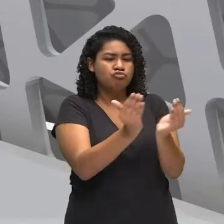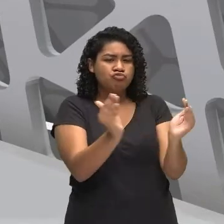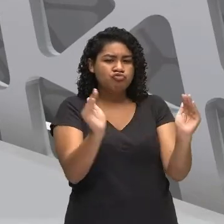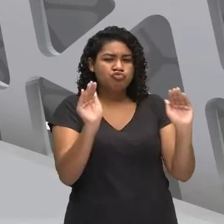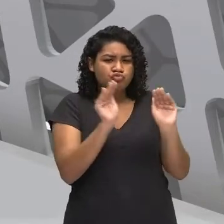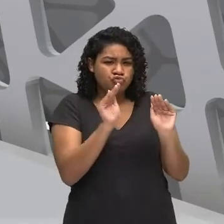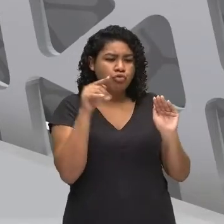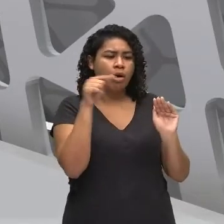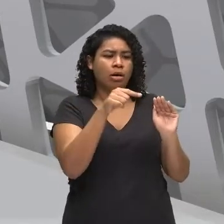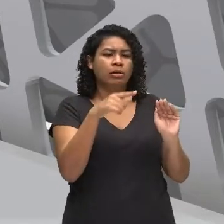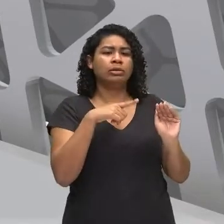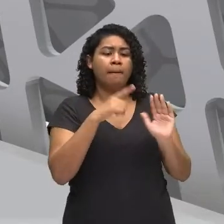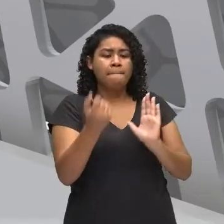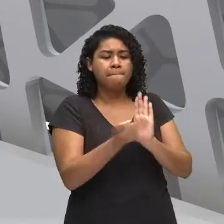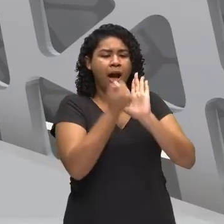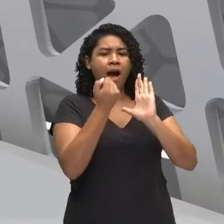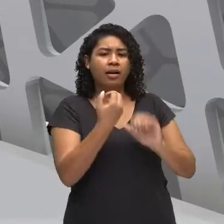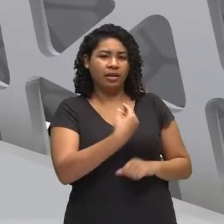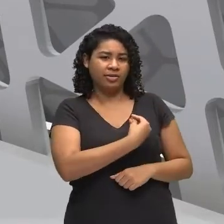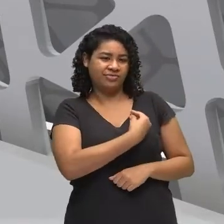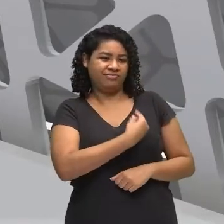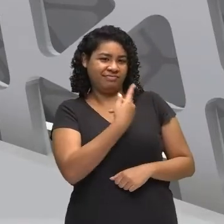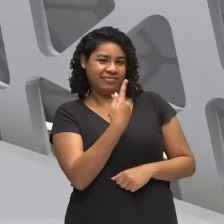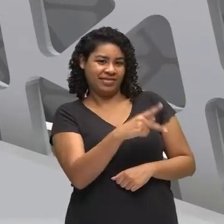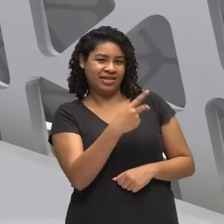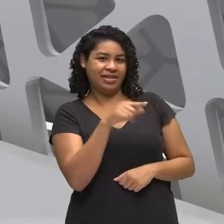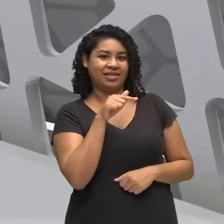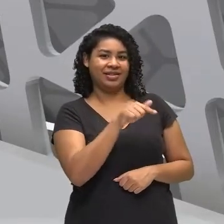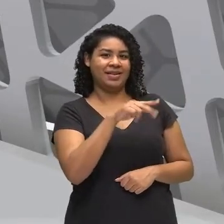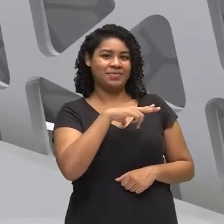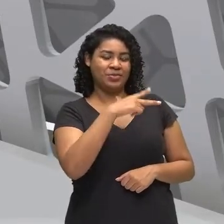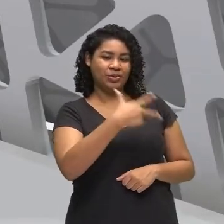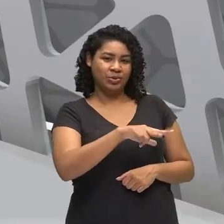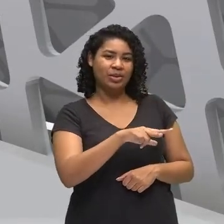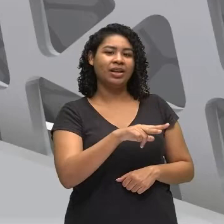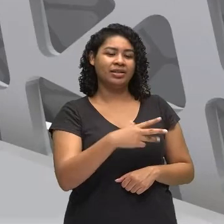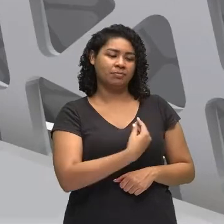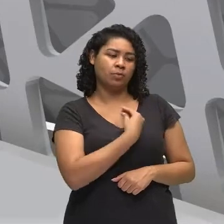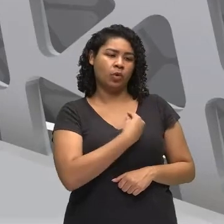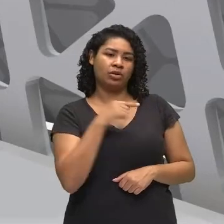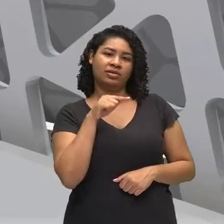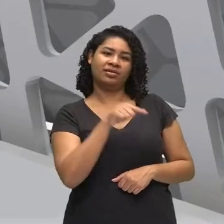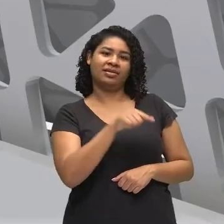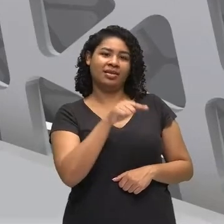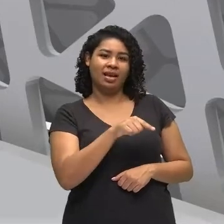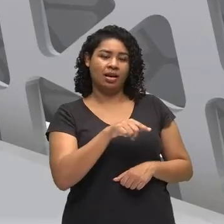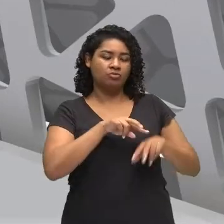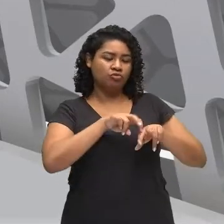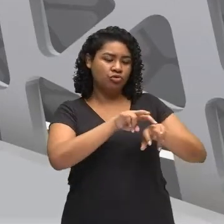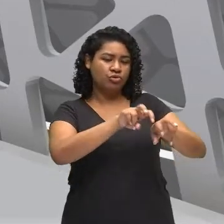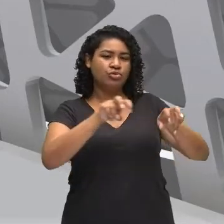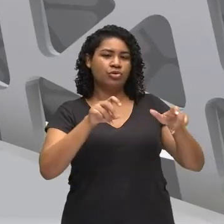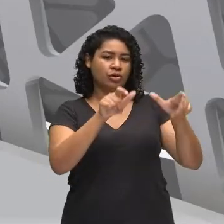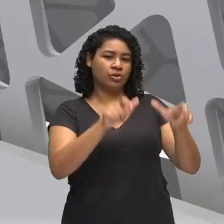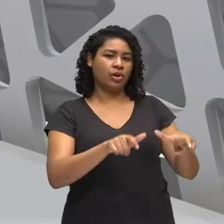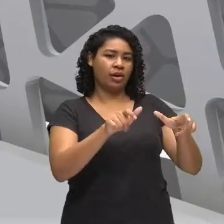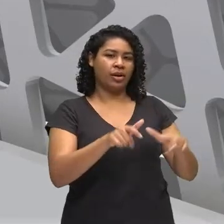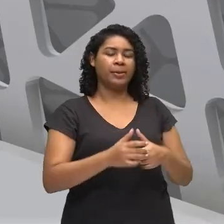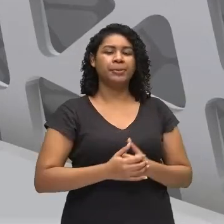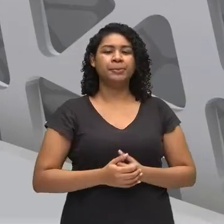então, essa chegada inicial dos portugueses com o processo de ocupação e exploração do